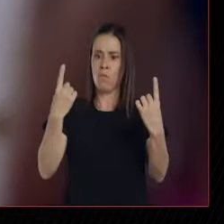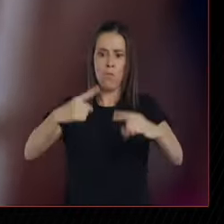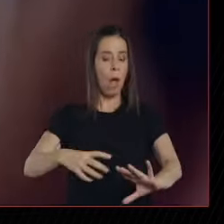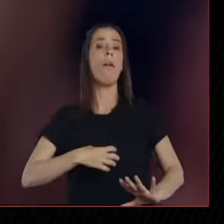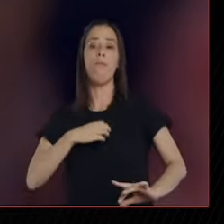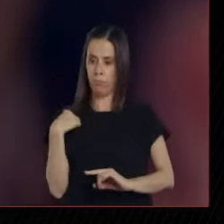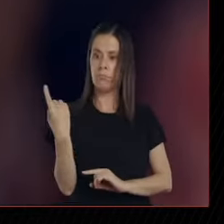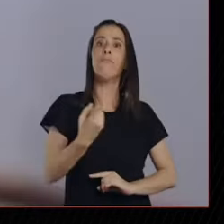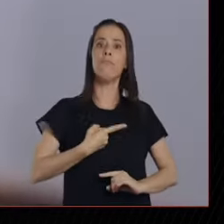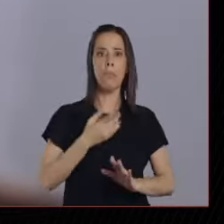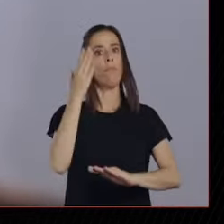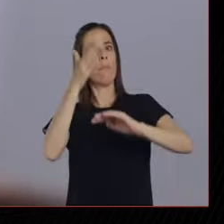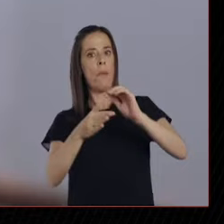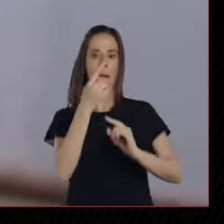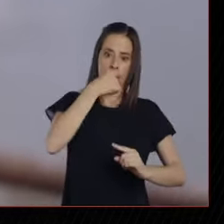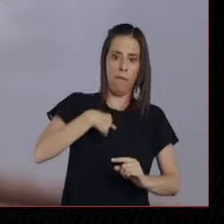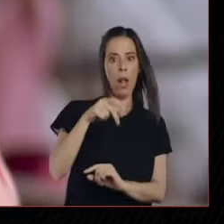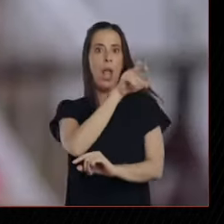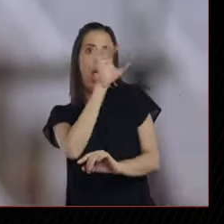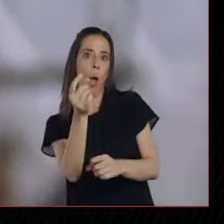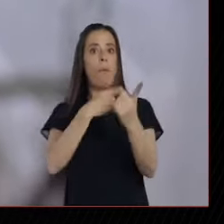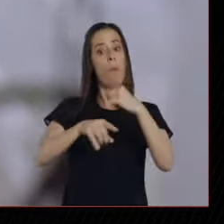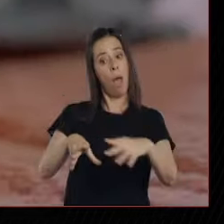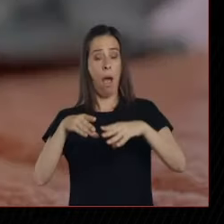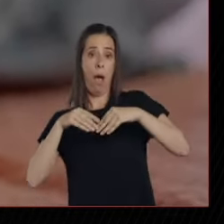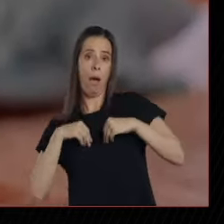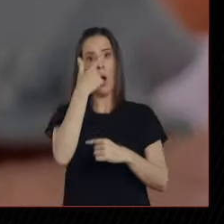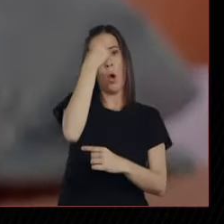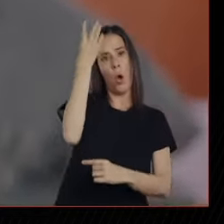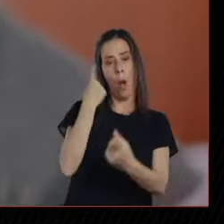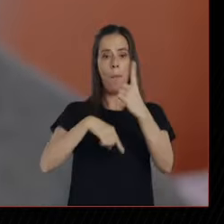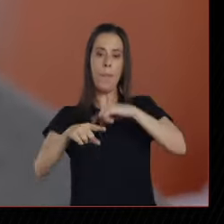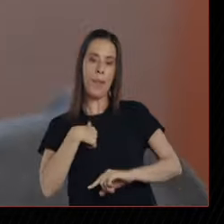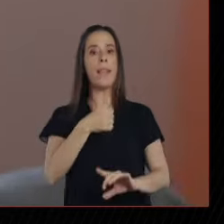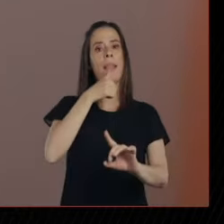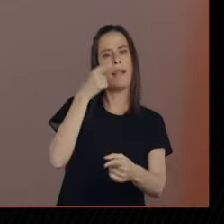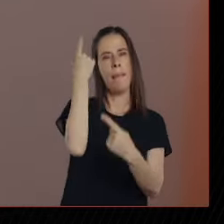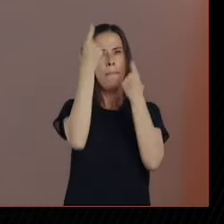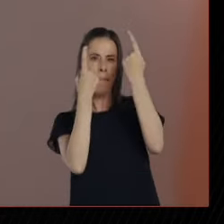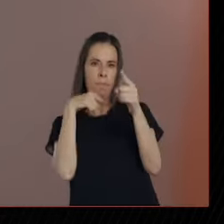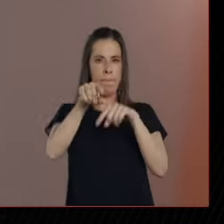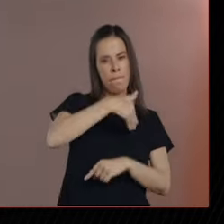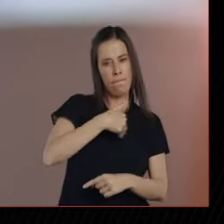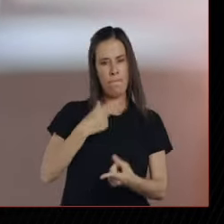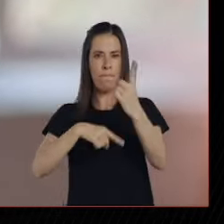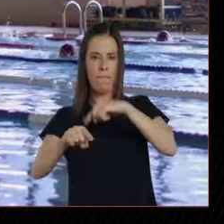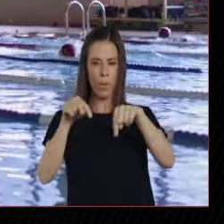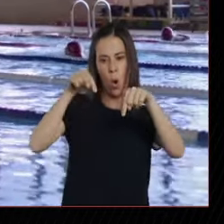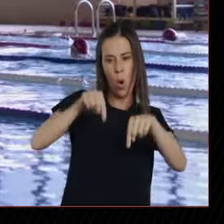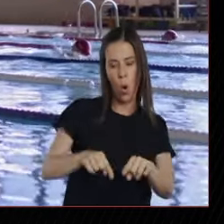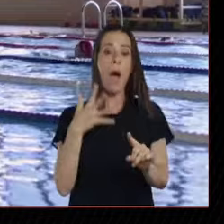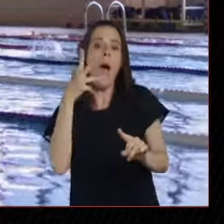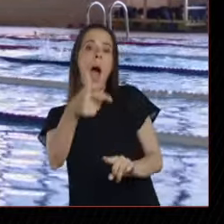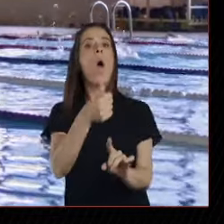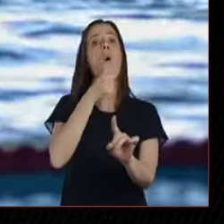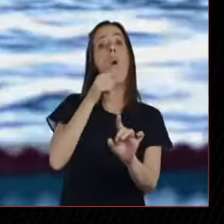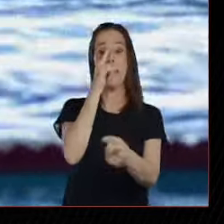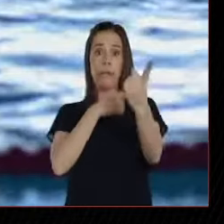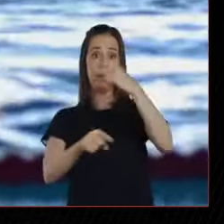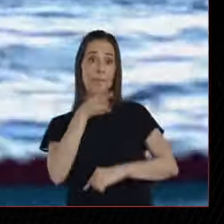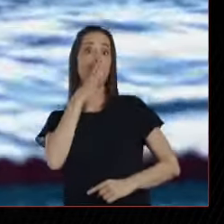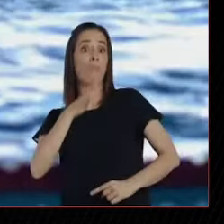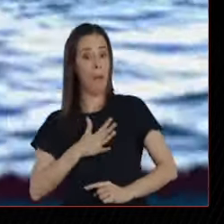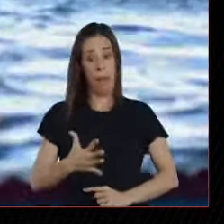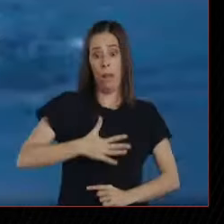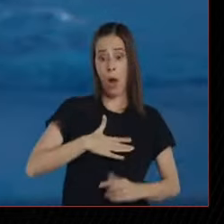sentimentos. Todos estamos sujeitos a falho errado. É não admitir, compreendo, tomo decisões. Bem, a Staples arriscou. No teu hoje e no teu amanhã. Se me